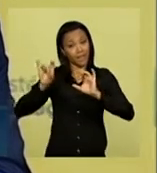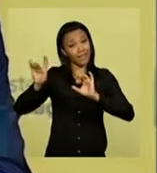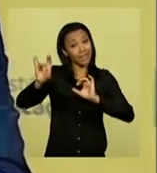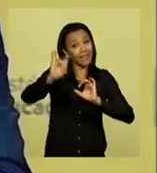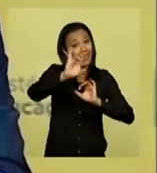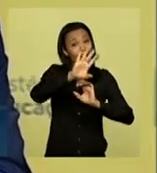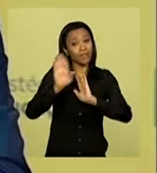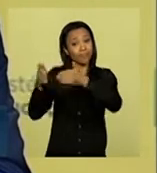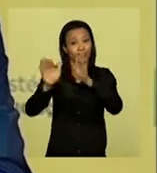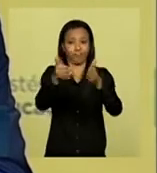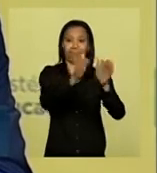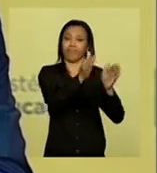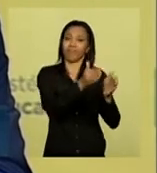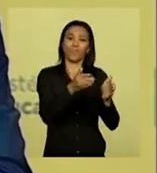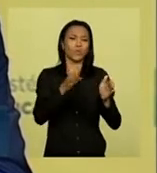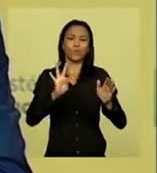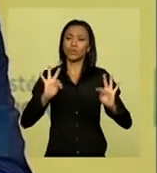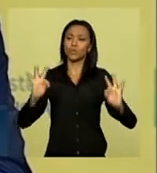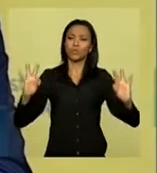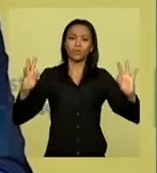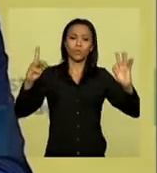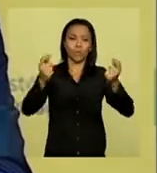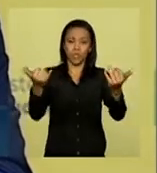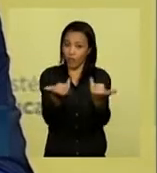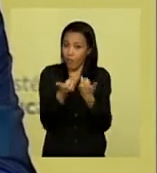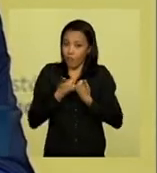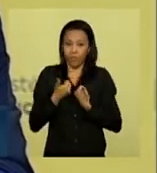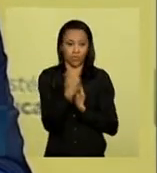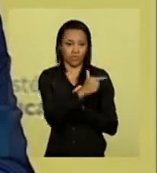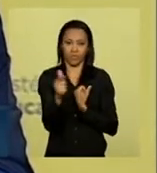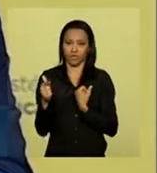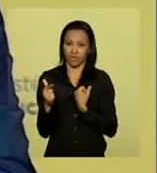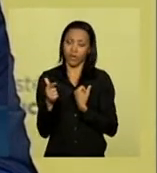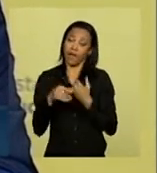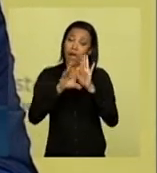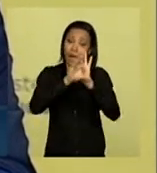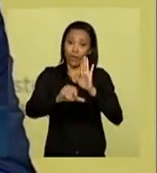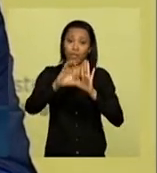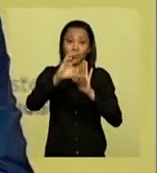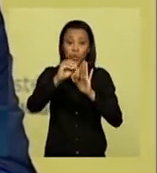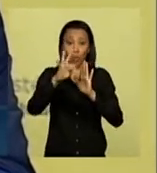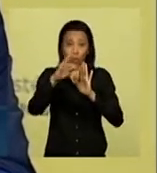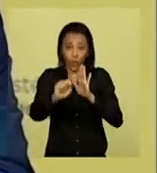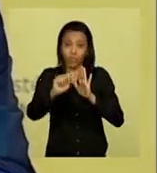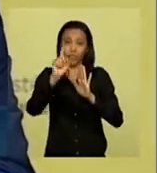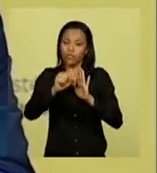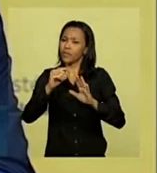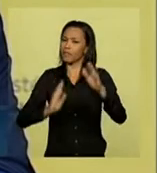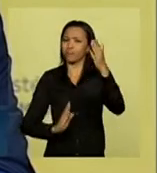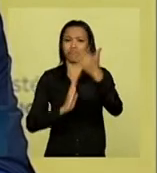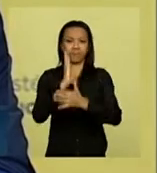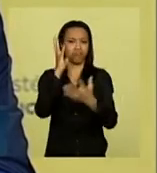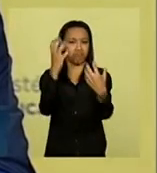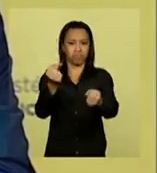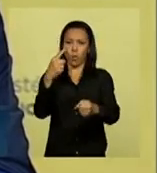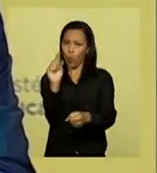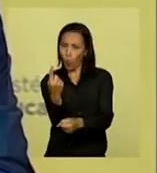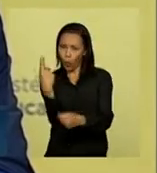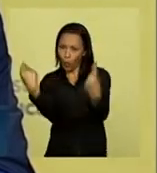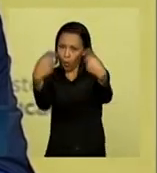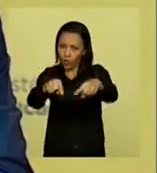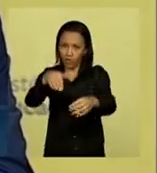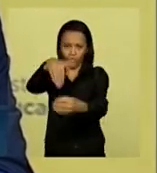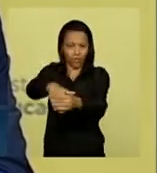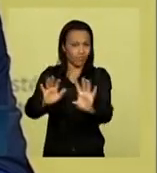Universidade eu não tenho todos os dados aqui eu acho que a lei de quatro ela foi aprovada praticamente por unanimidade não teve nenhum voto contra